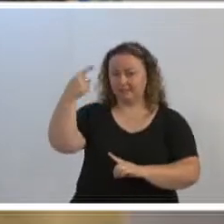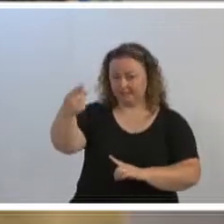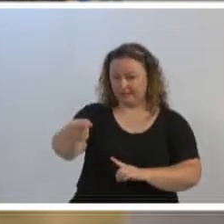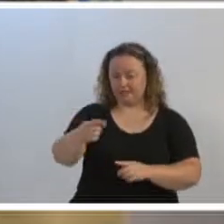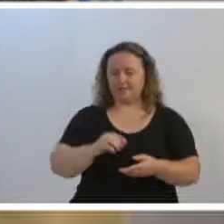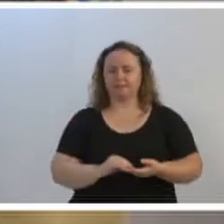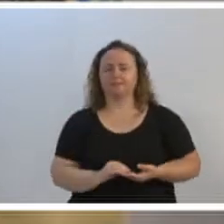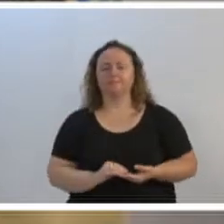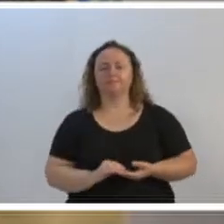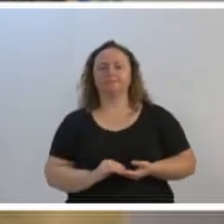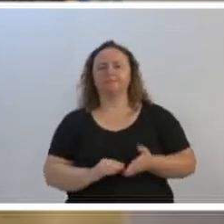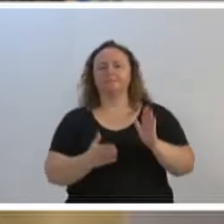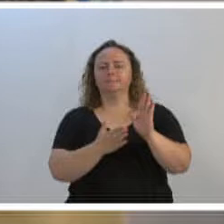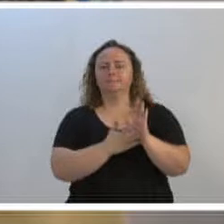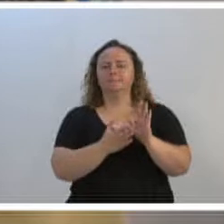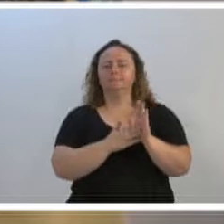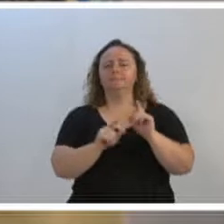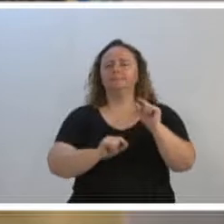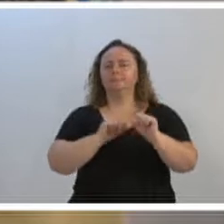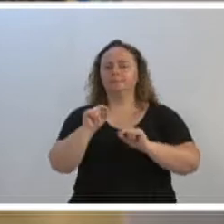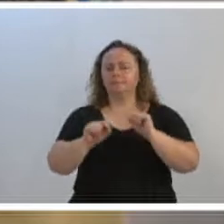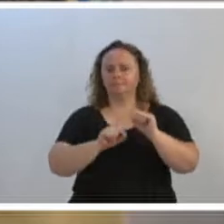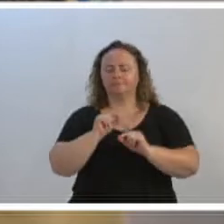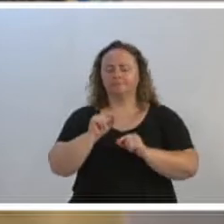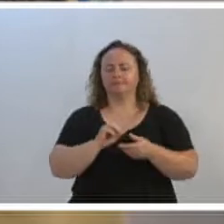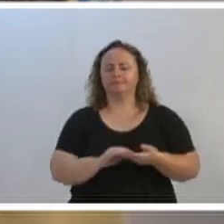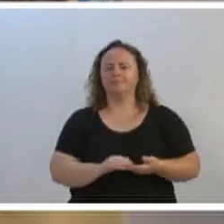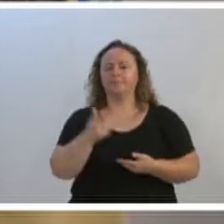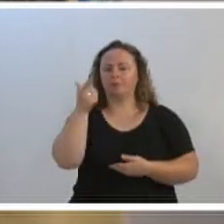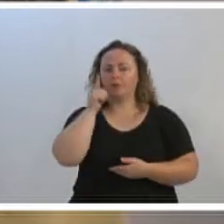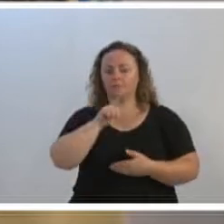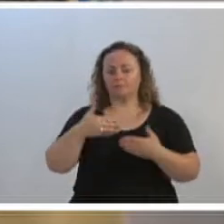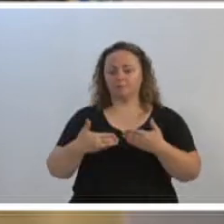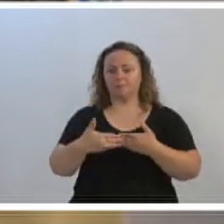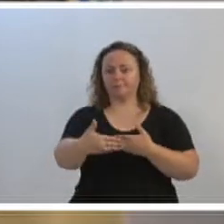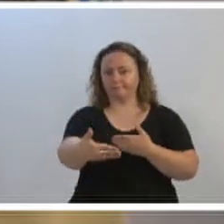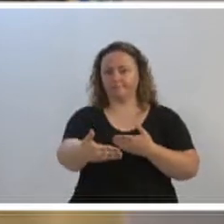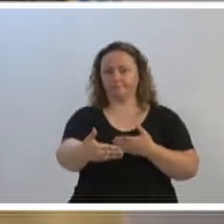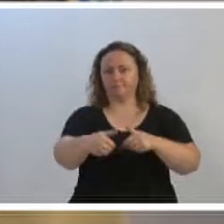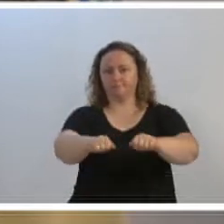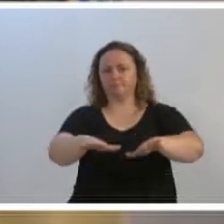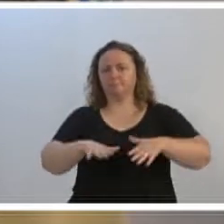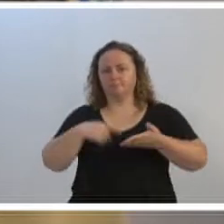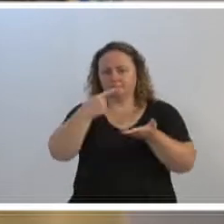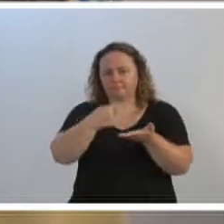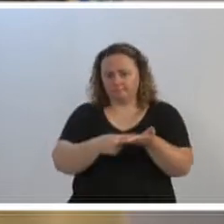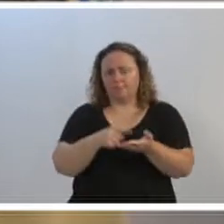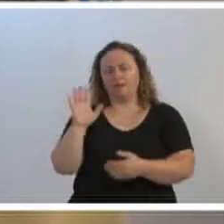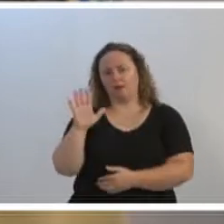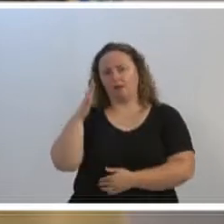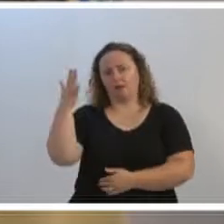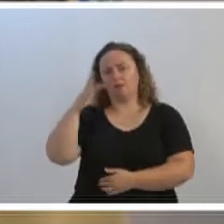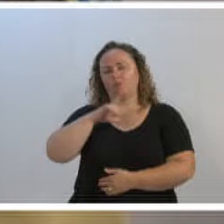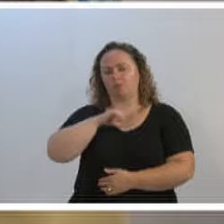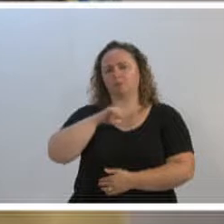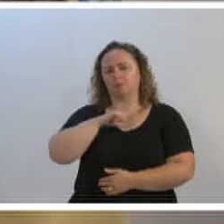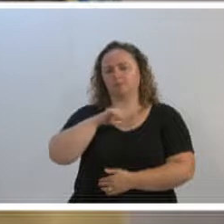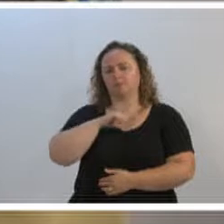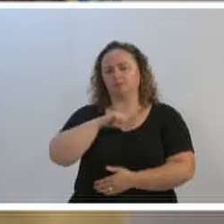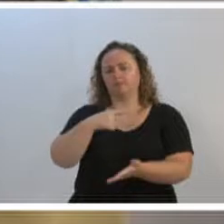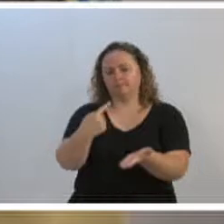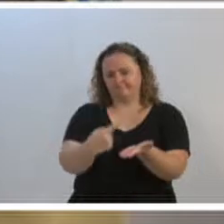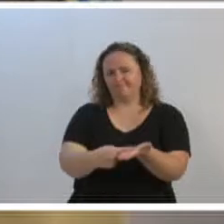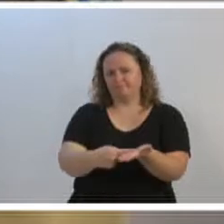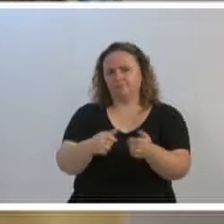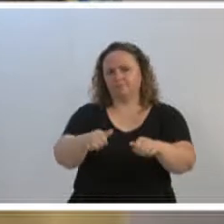a partir desse momento, a gente permita que a sessão extraordinária aconteça, mas... Ordinária. A